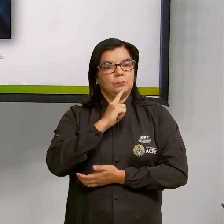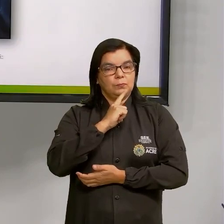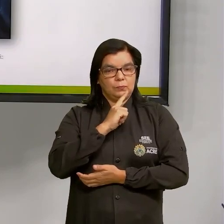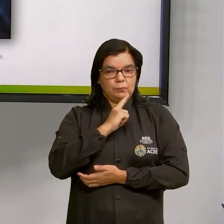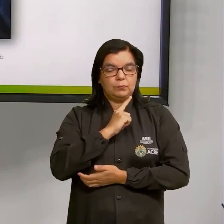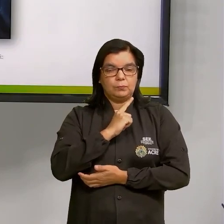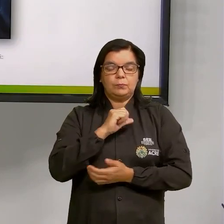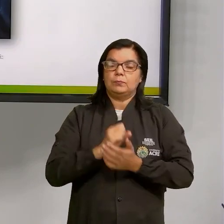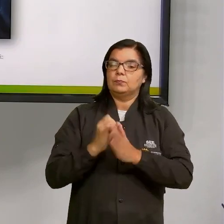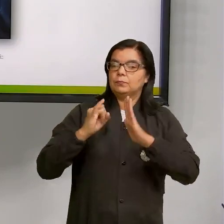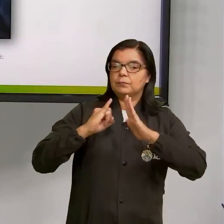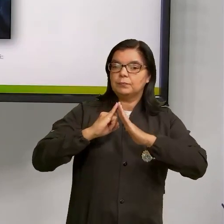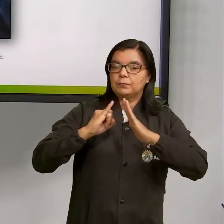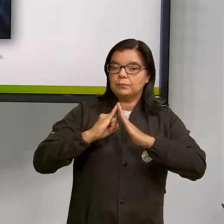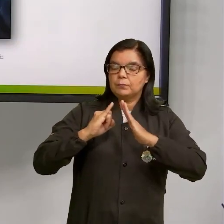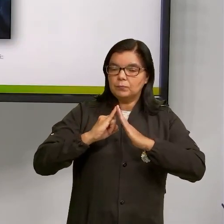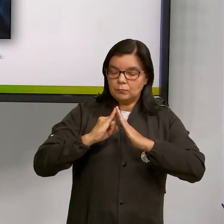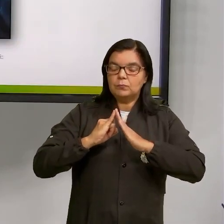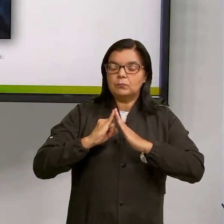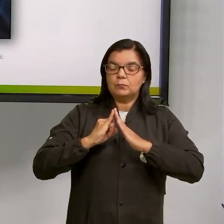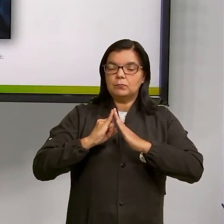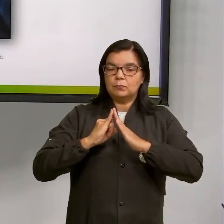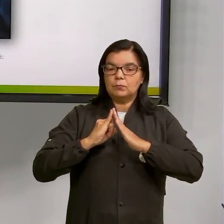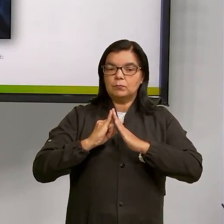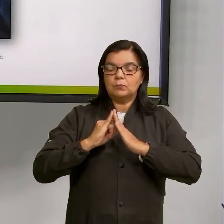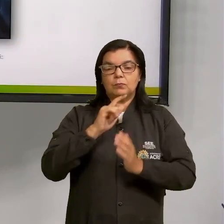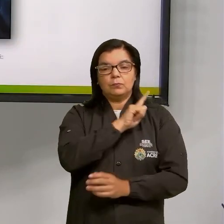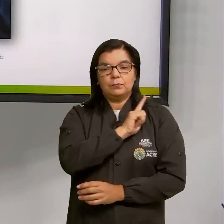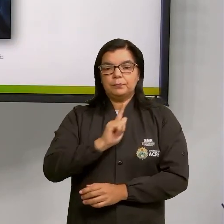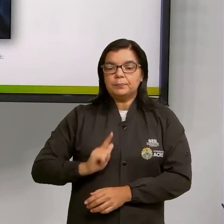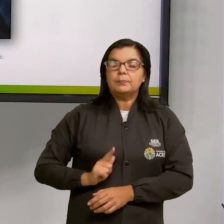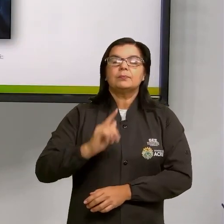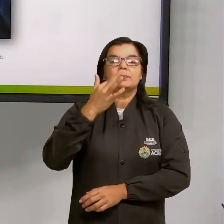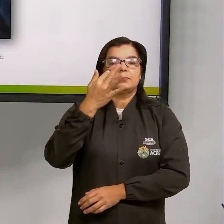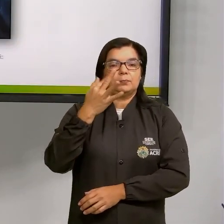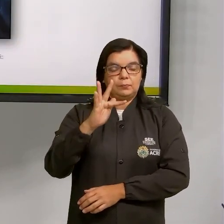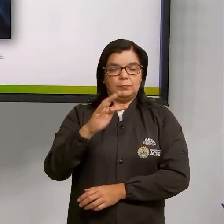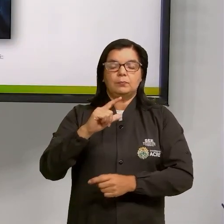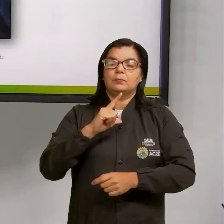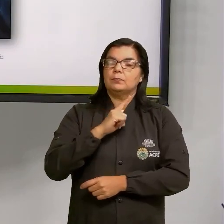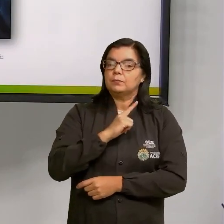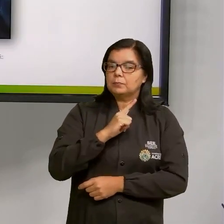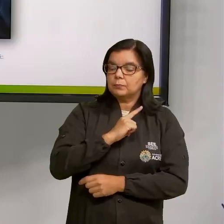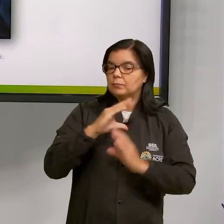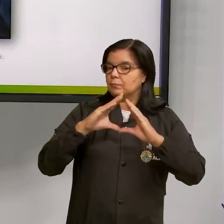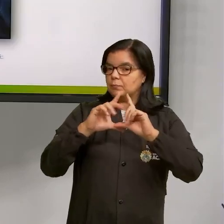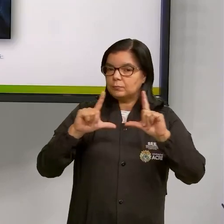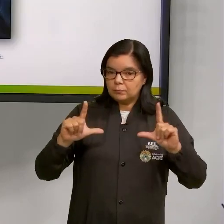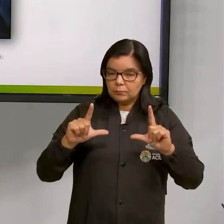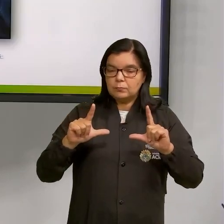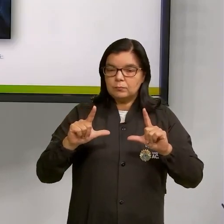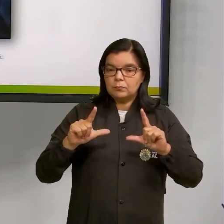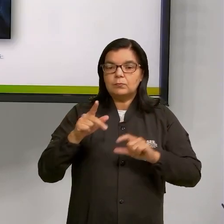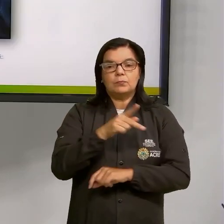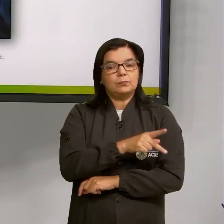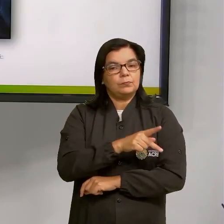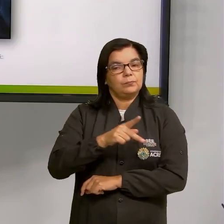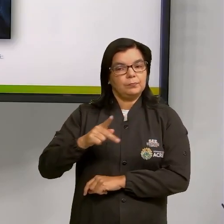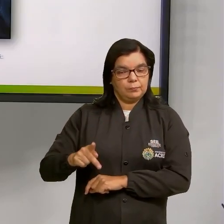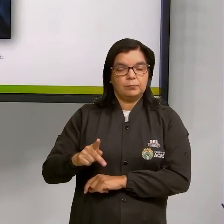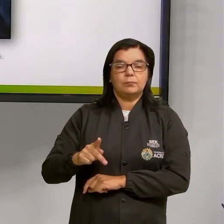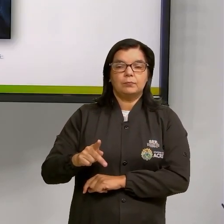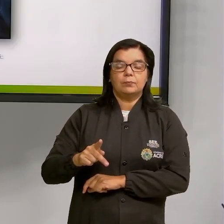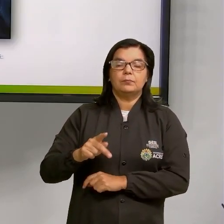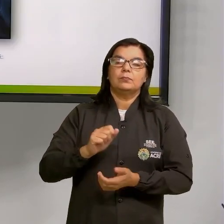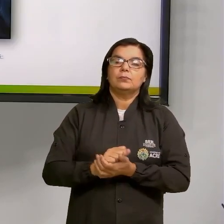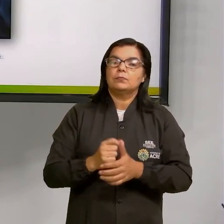a instituição, estava instituído um governo federal, existia, obviamente, um presidente da República,